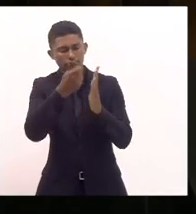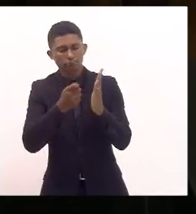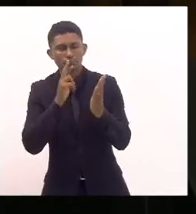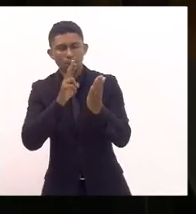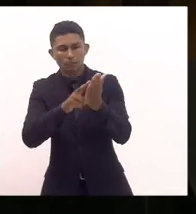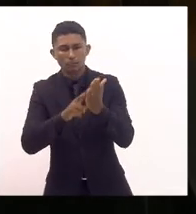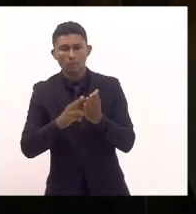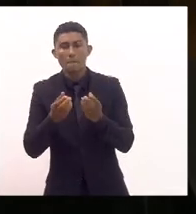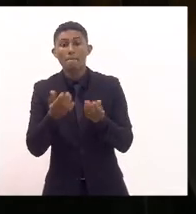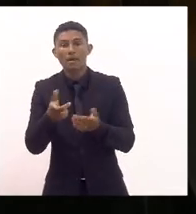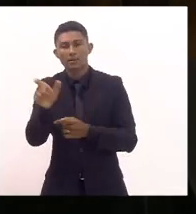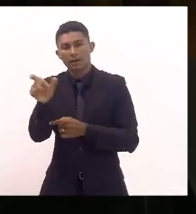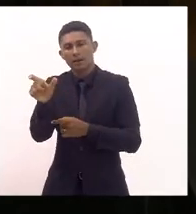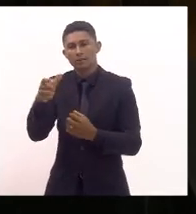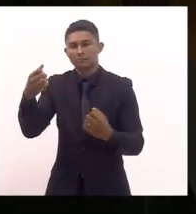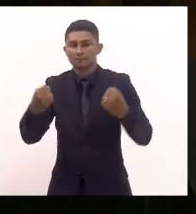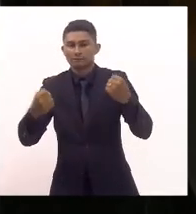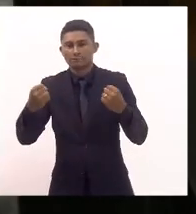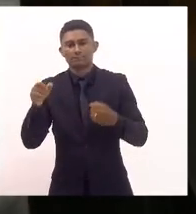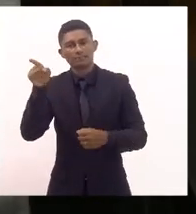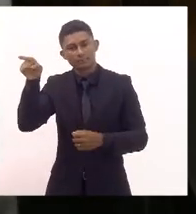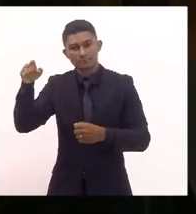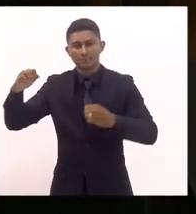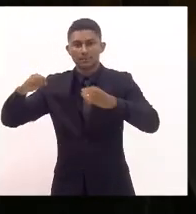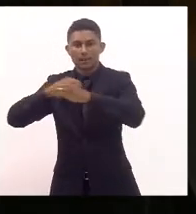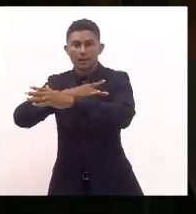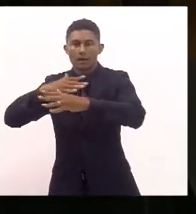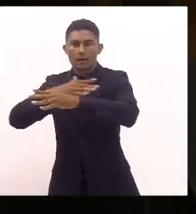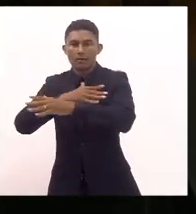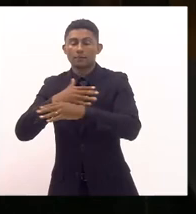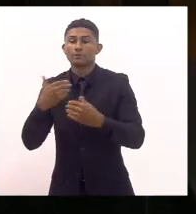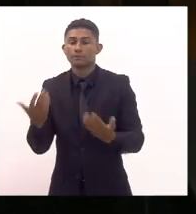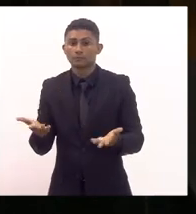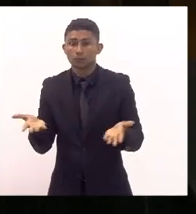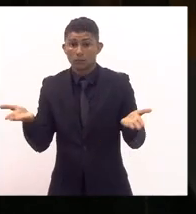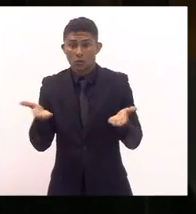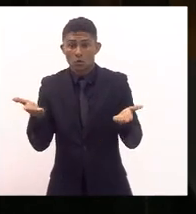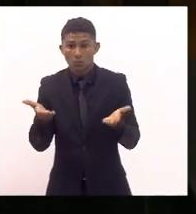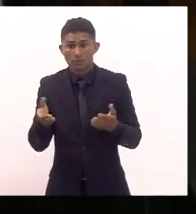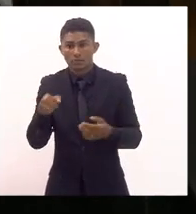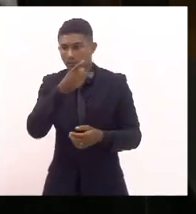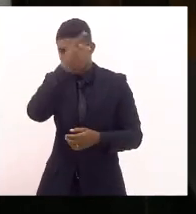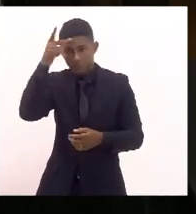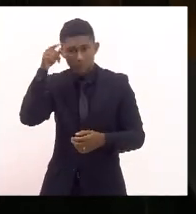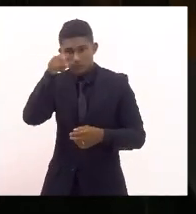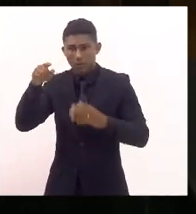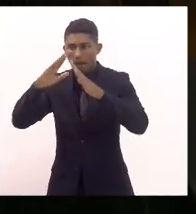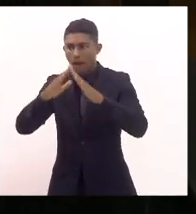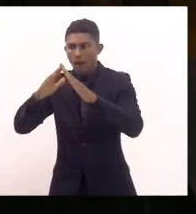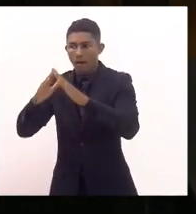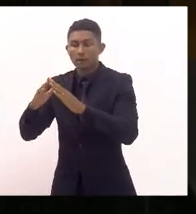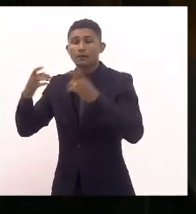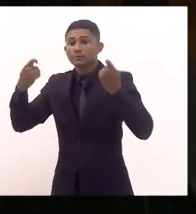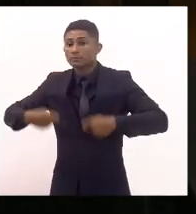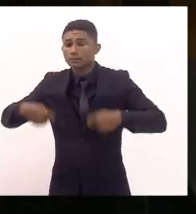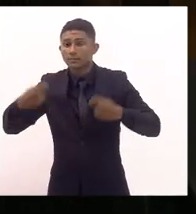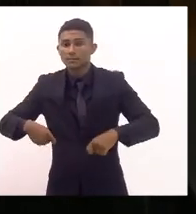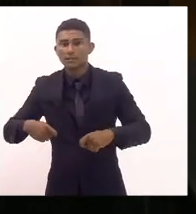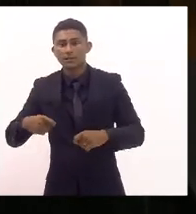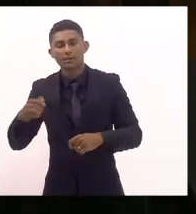a carteira de habilitação Hoje os moradores de São José a tem que vir até Petrópolis